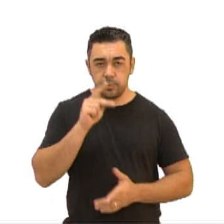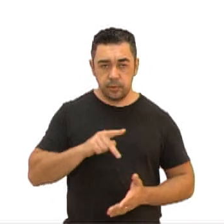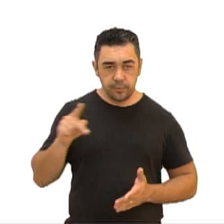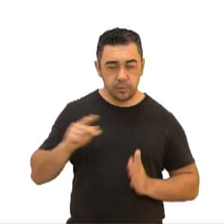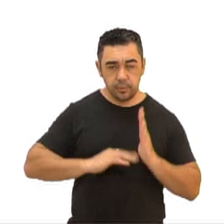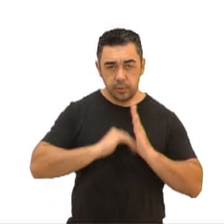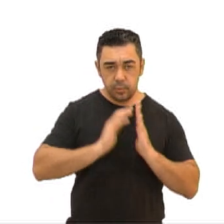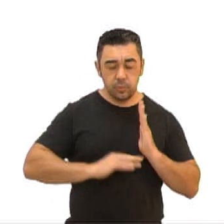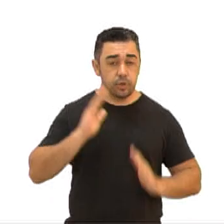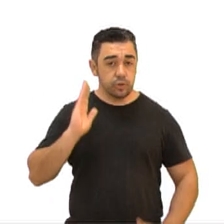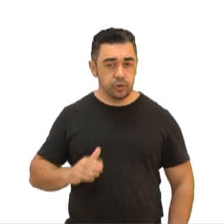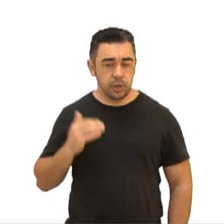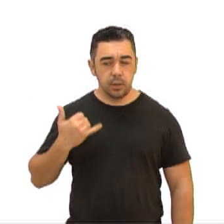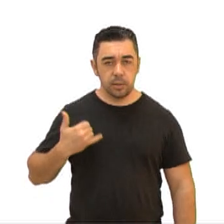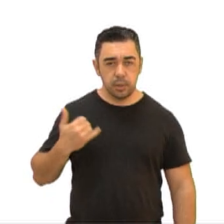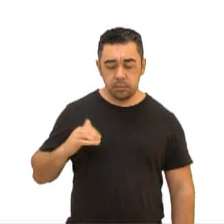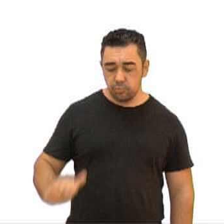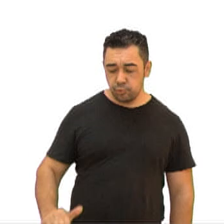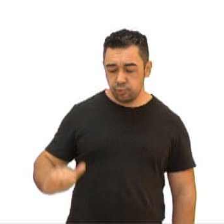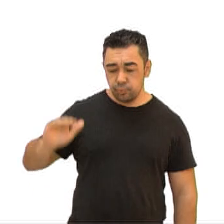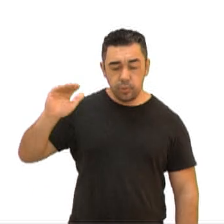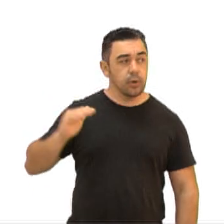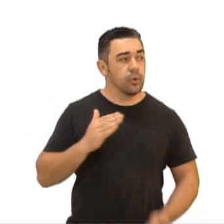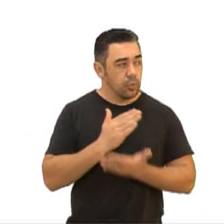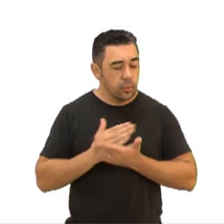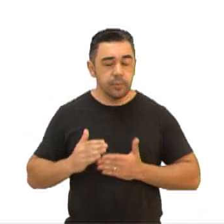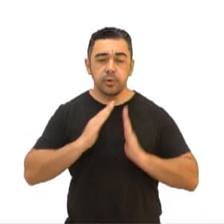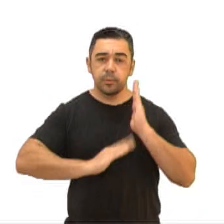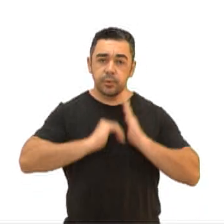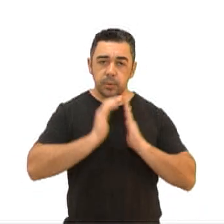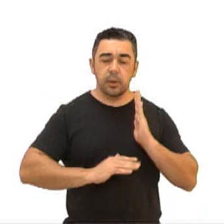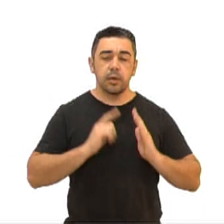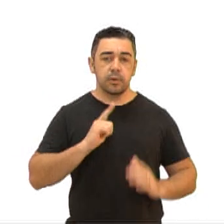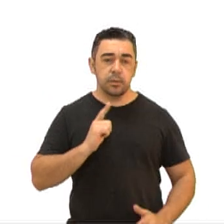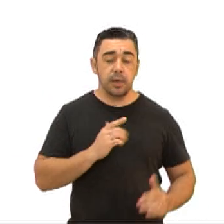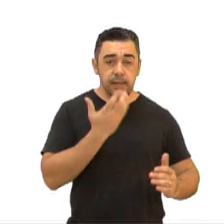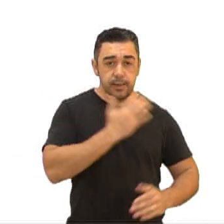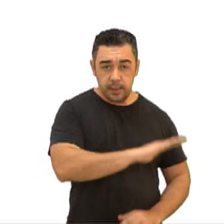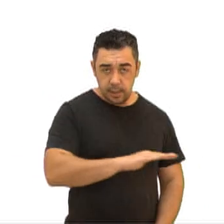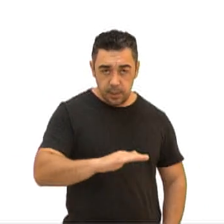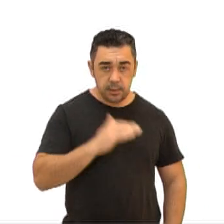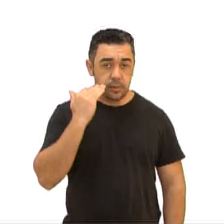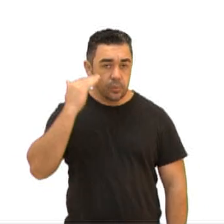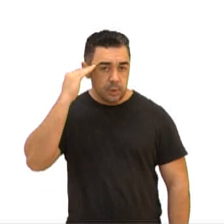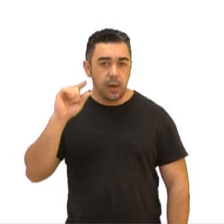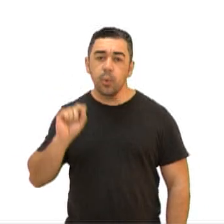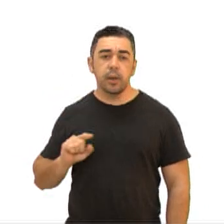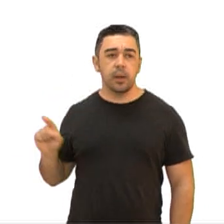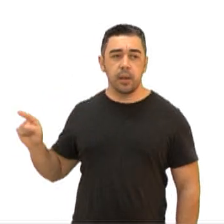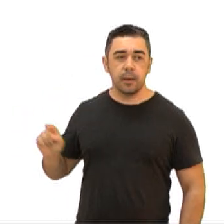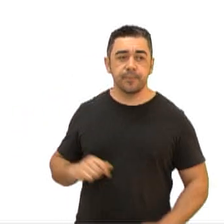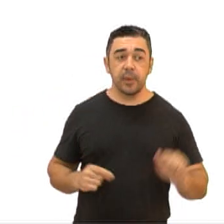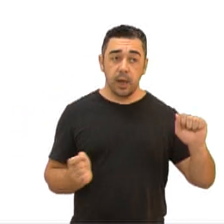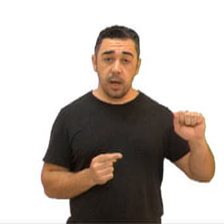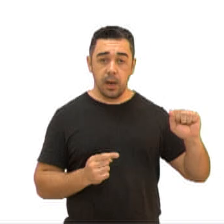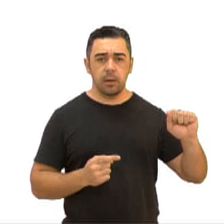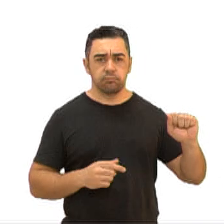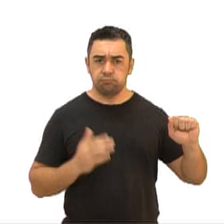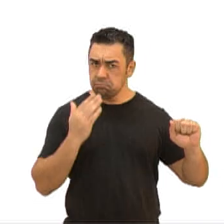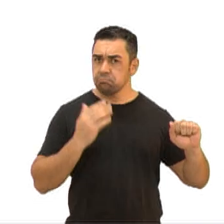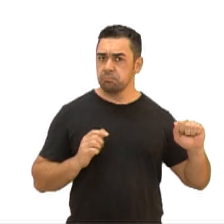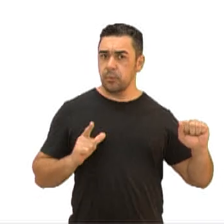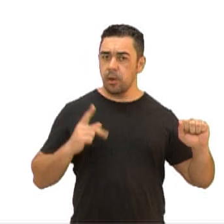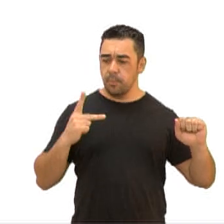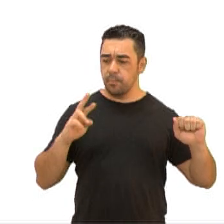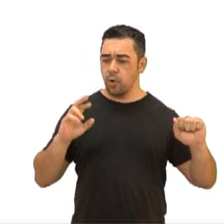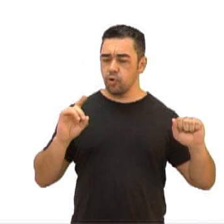Picasso produziu desde cedo. Seus quadros da infância e adolescência são considerados A, um prodígio, ou B, um artista